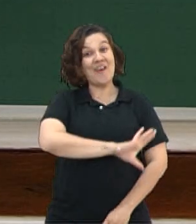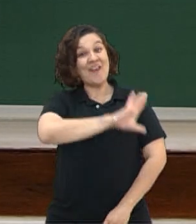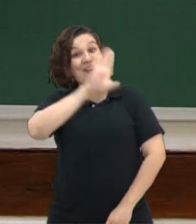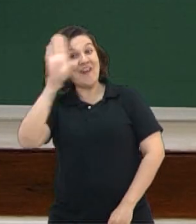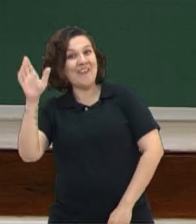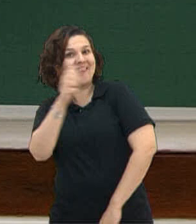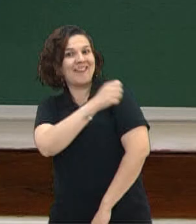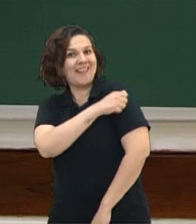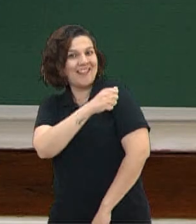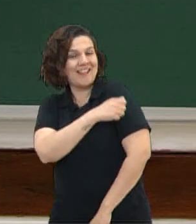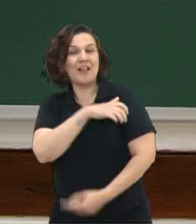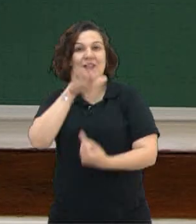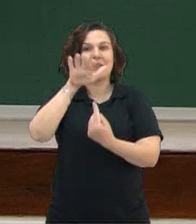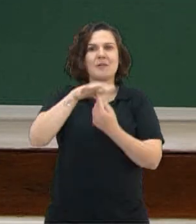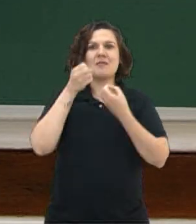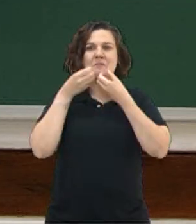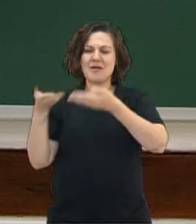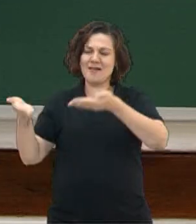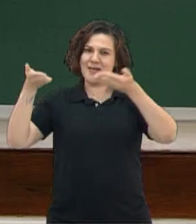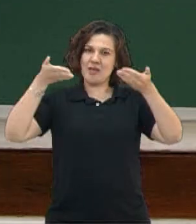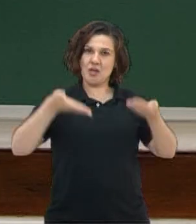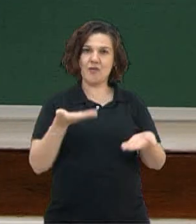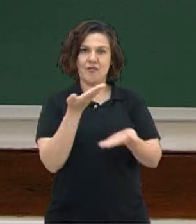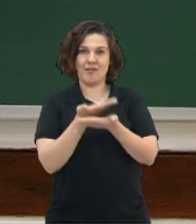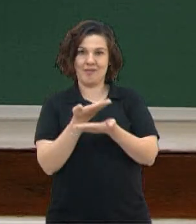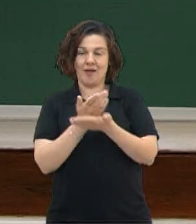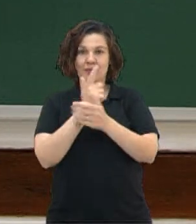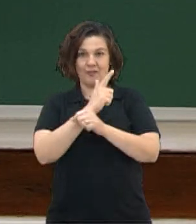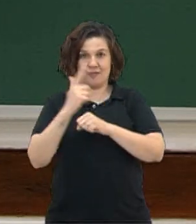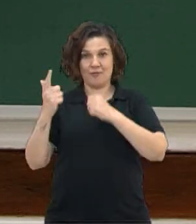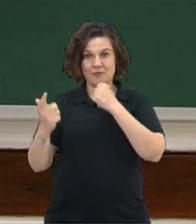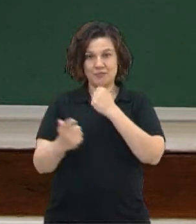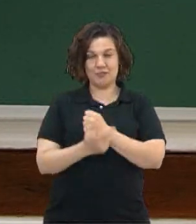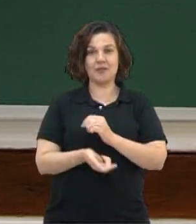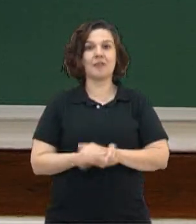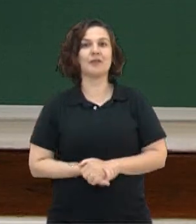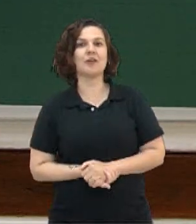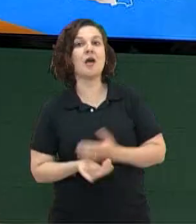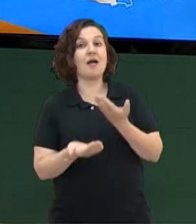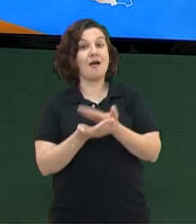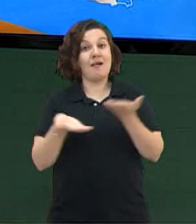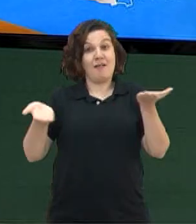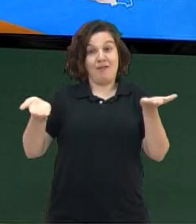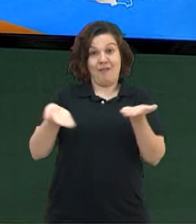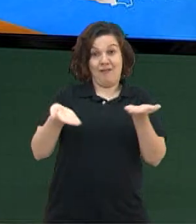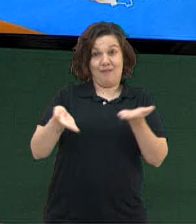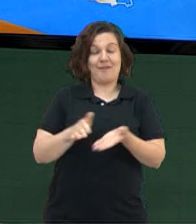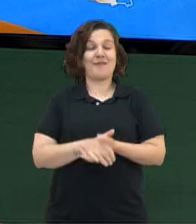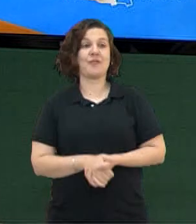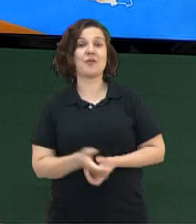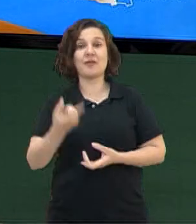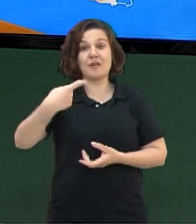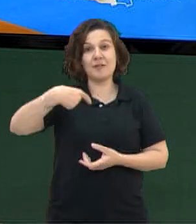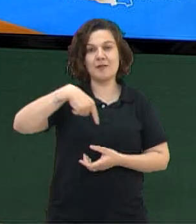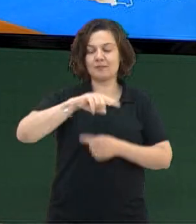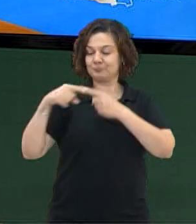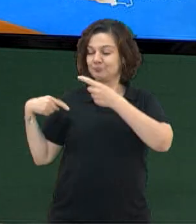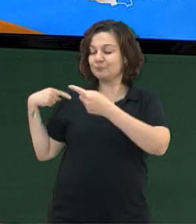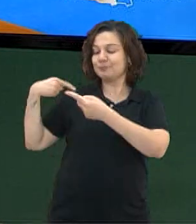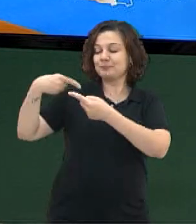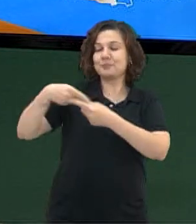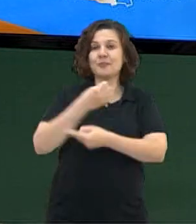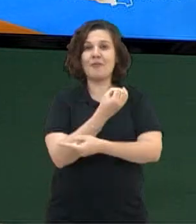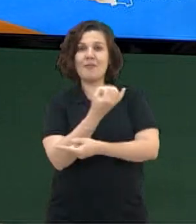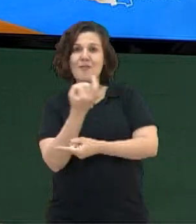Olá, estudante paranaense, bem-vindo à aula de Geografia do programa Aula Paraná. A aula de hoje, nós vamos fazer uma retomada de